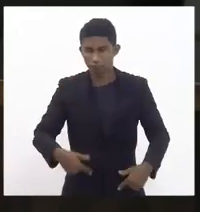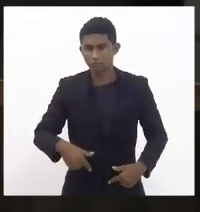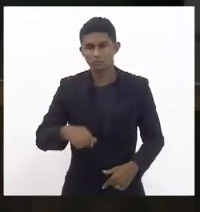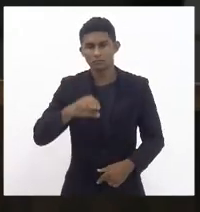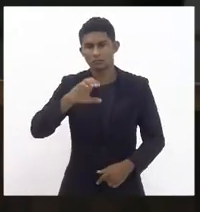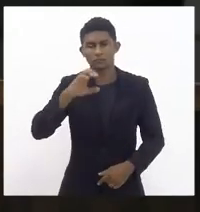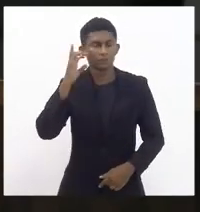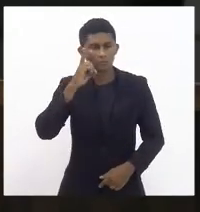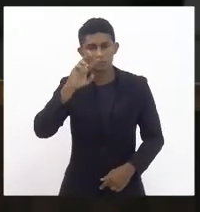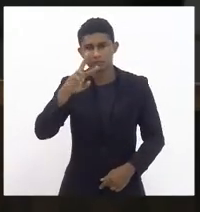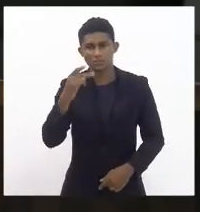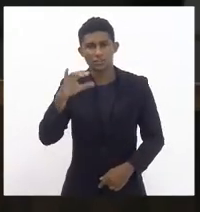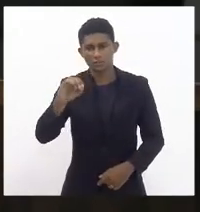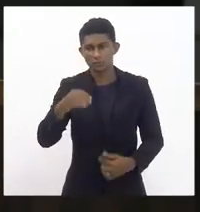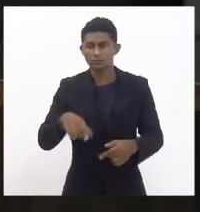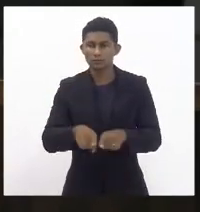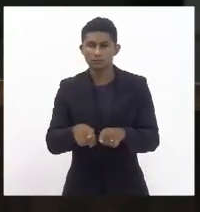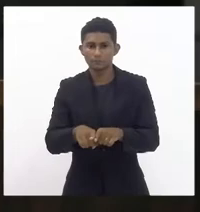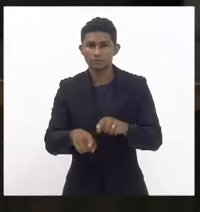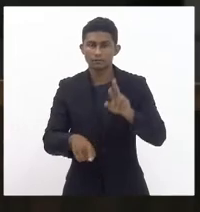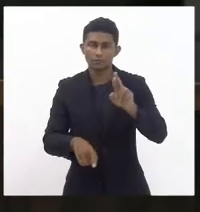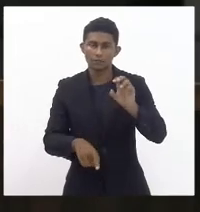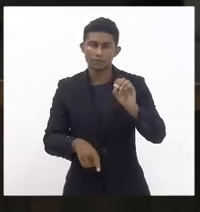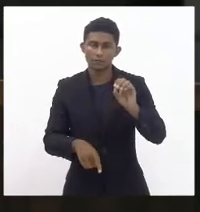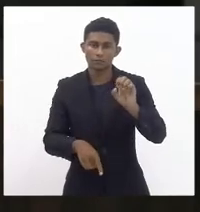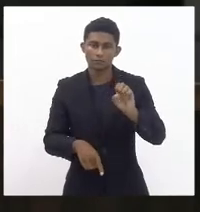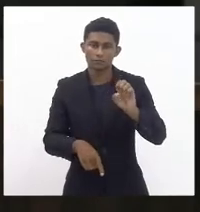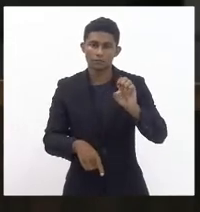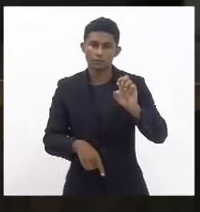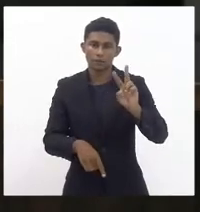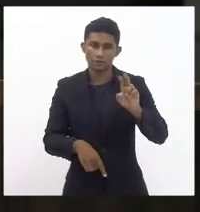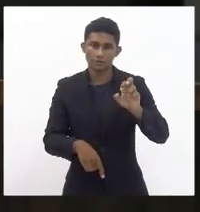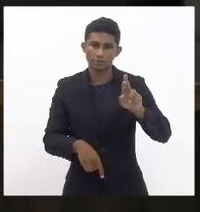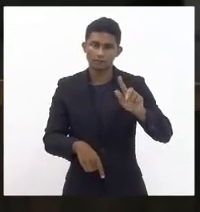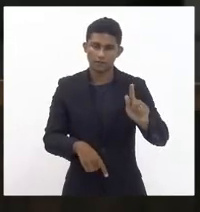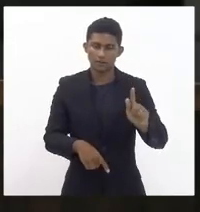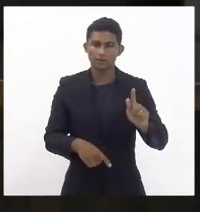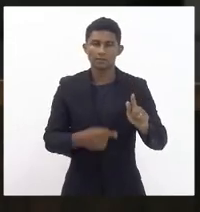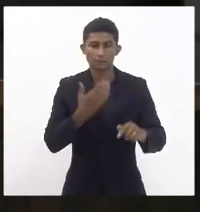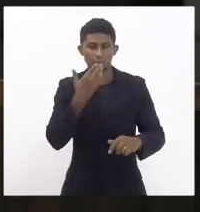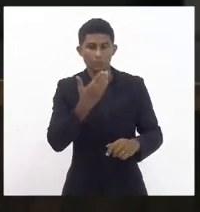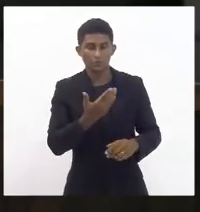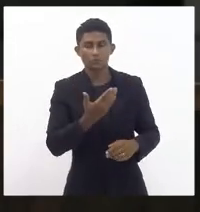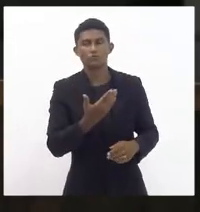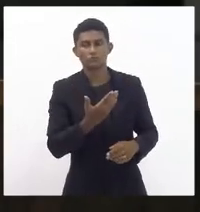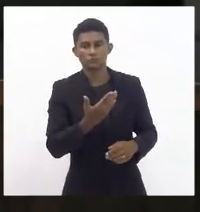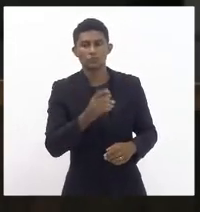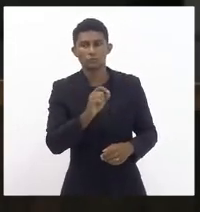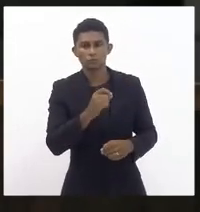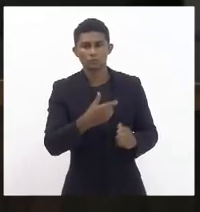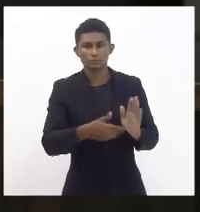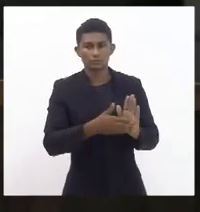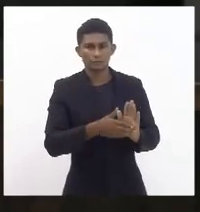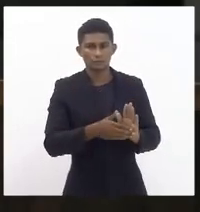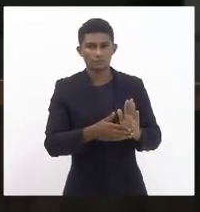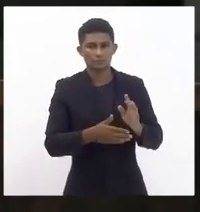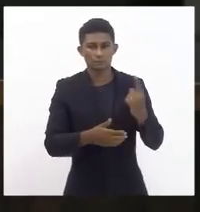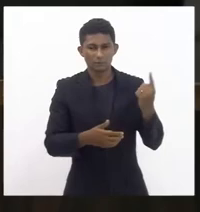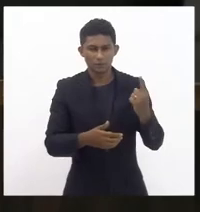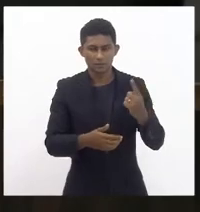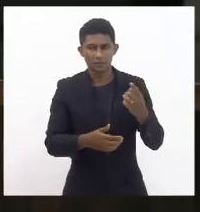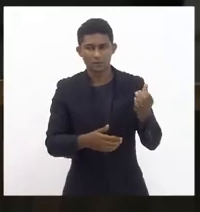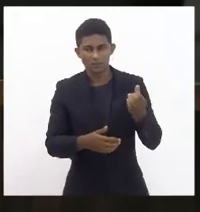o e deputado usa invés de Reis pedindo abstenção o primeiro da pauta ao sexto ao décimo quarto